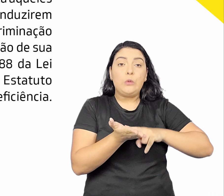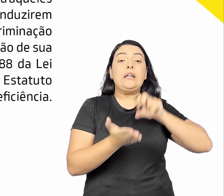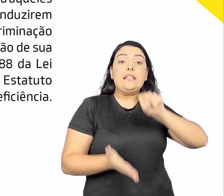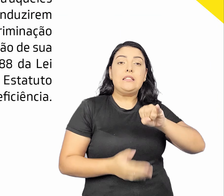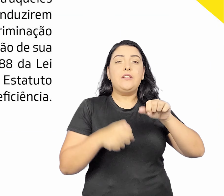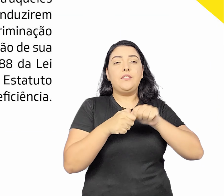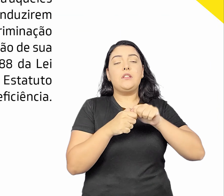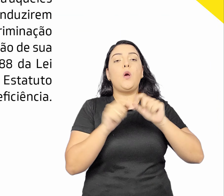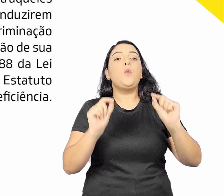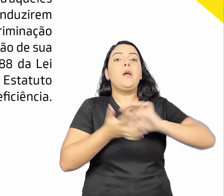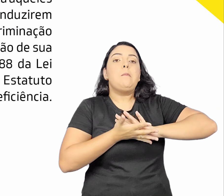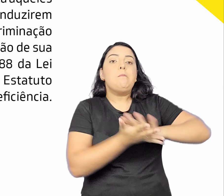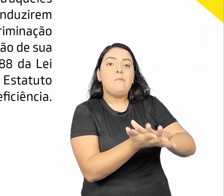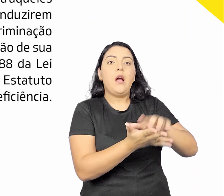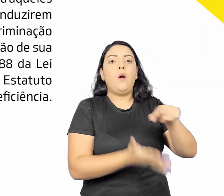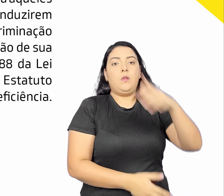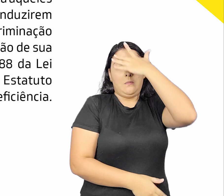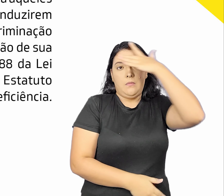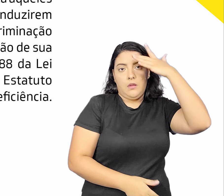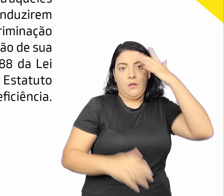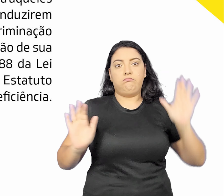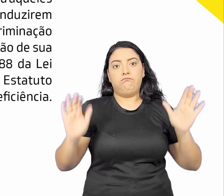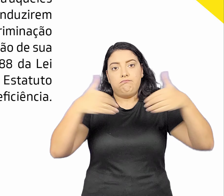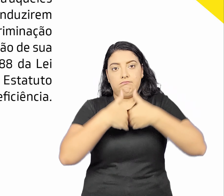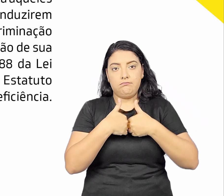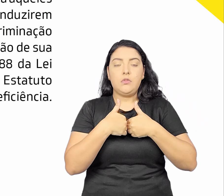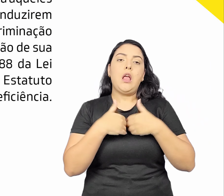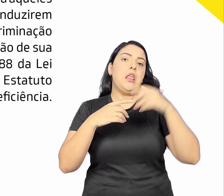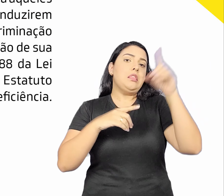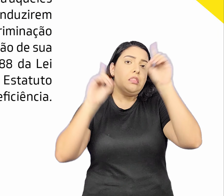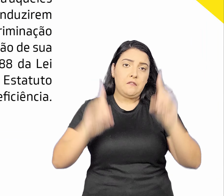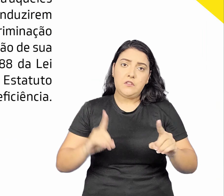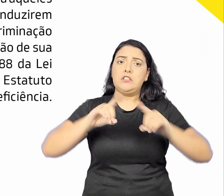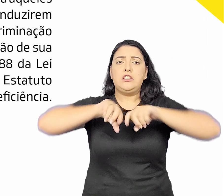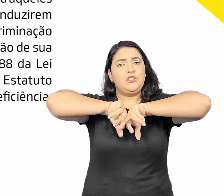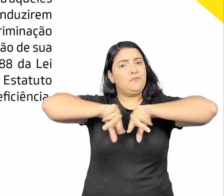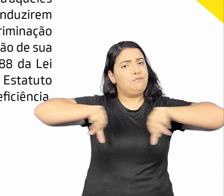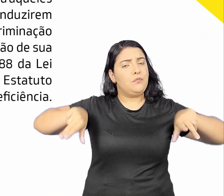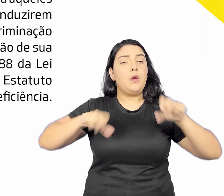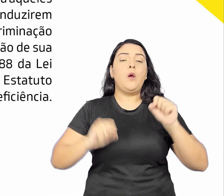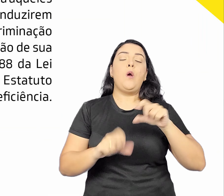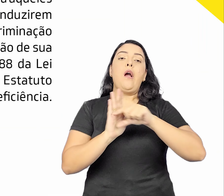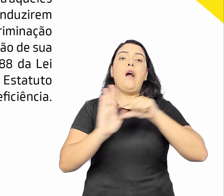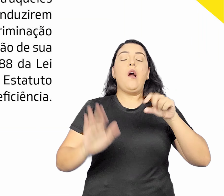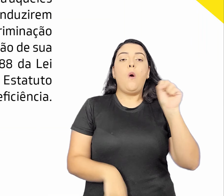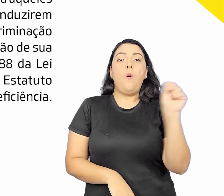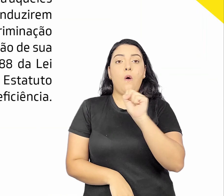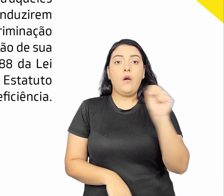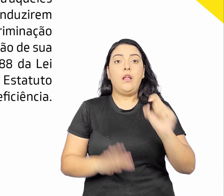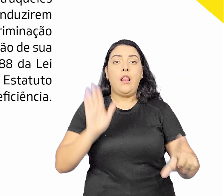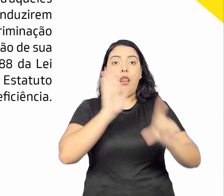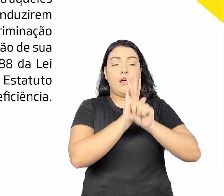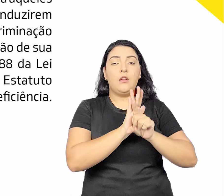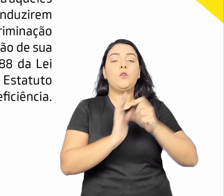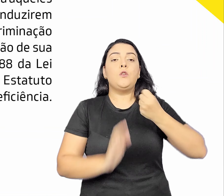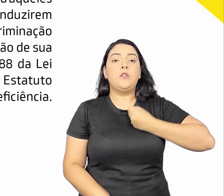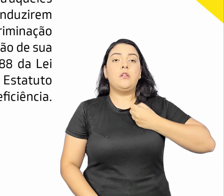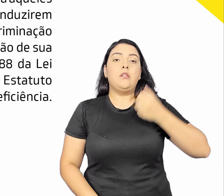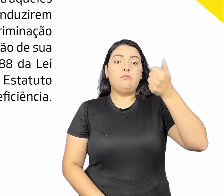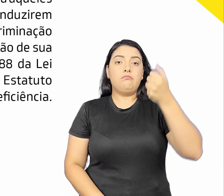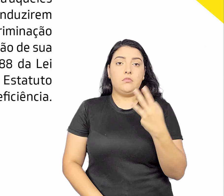praticarem, induzirem ou incitarem discriminação de pessoa em razão de sua deficiência Artigo 88